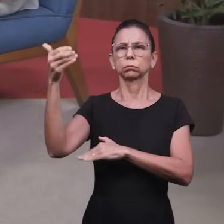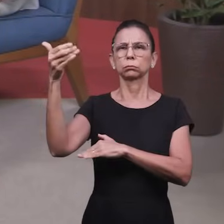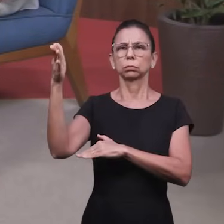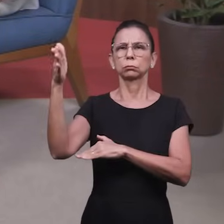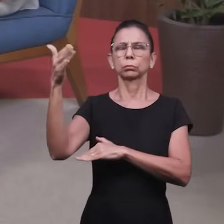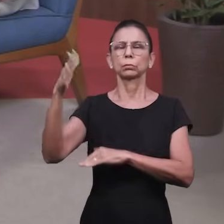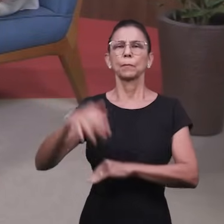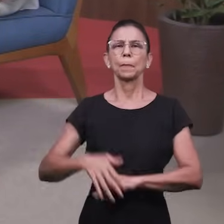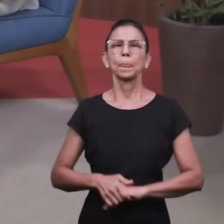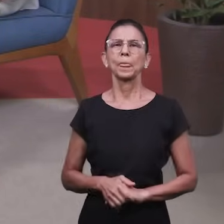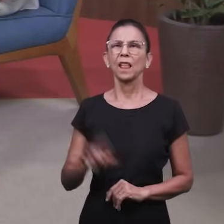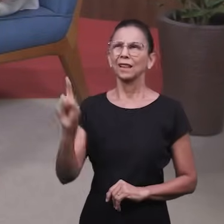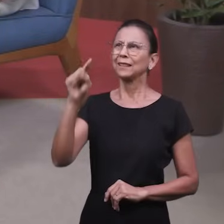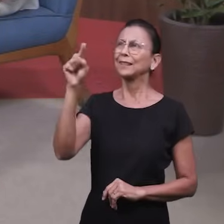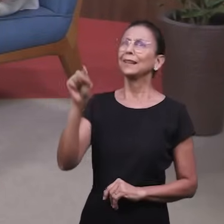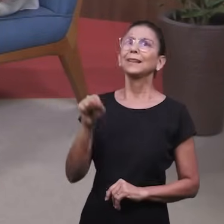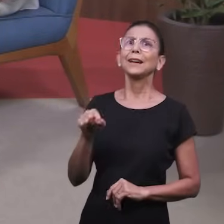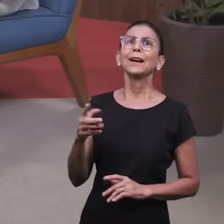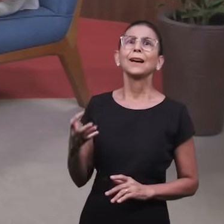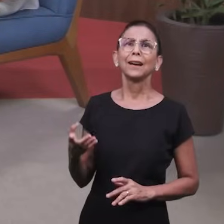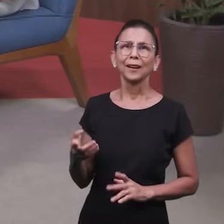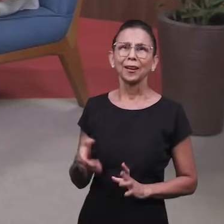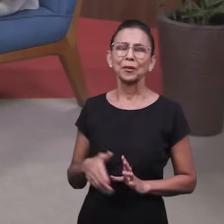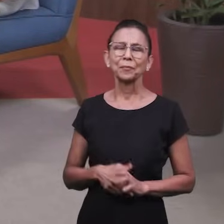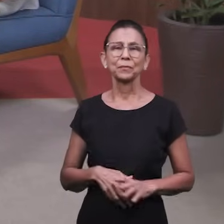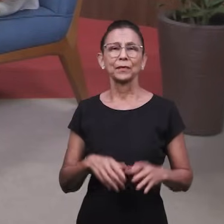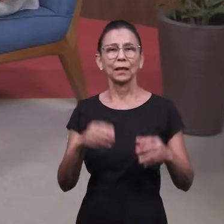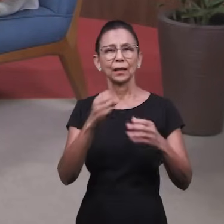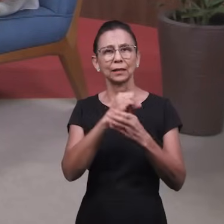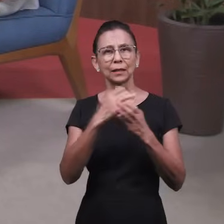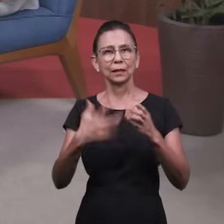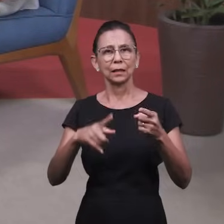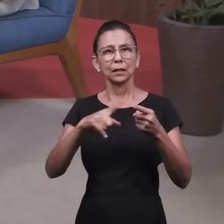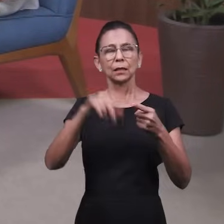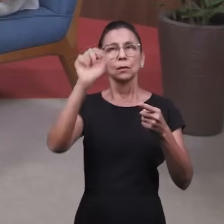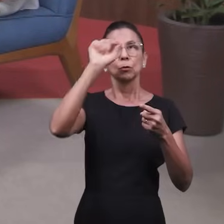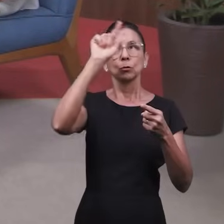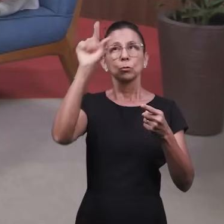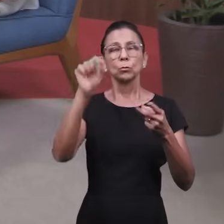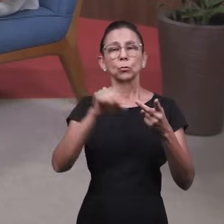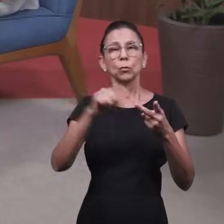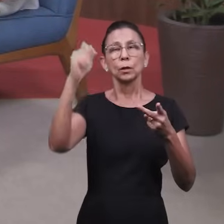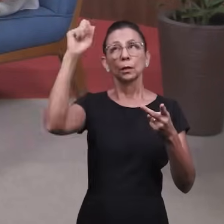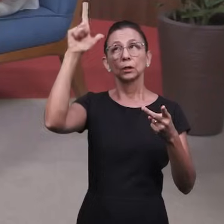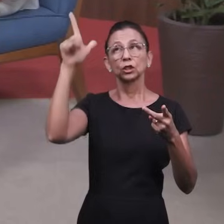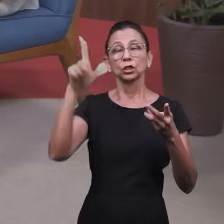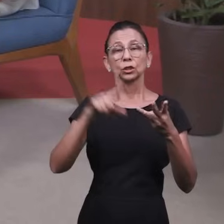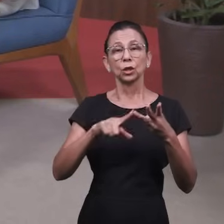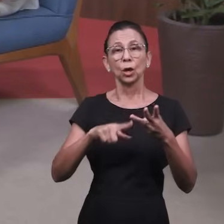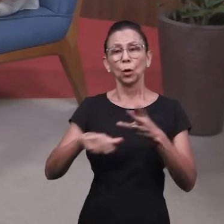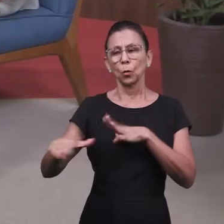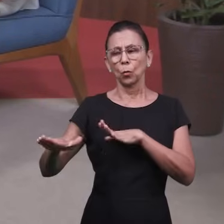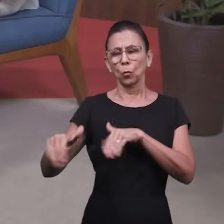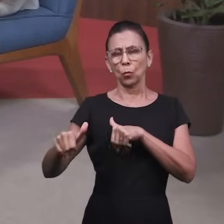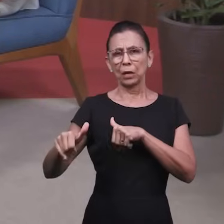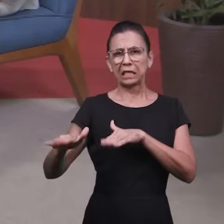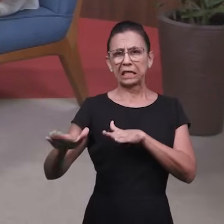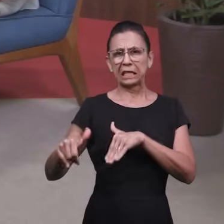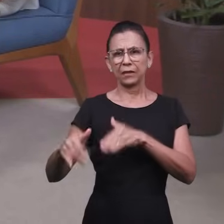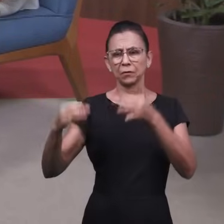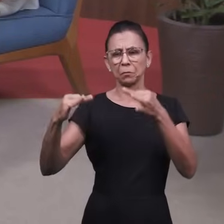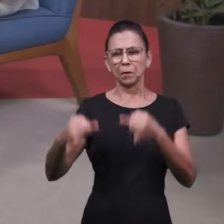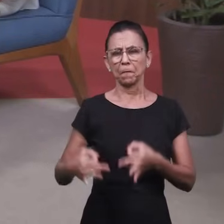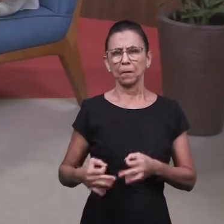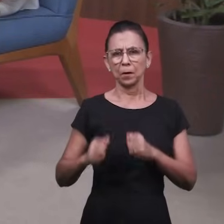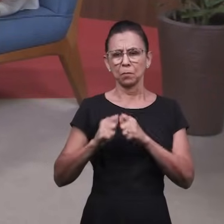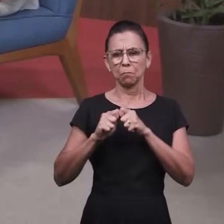né? Quem é esta que aparece? Então fala da lua, aponta para o sol, um exército formidável